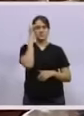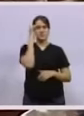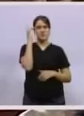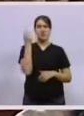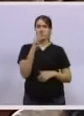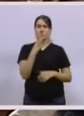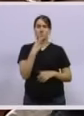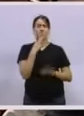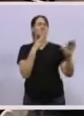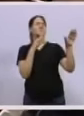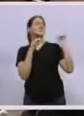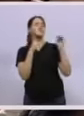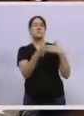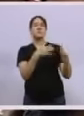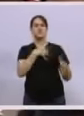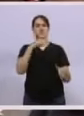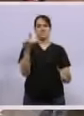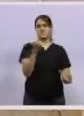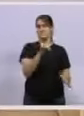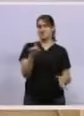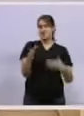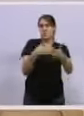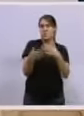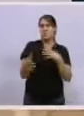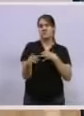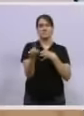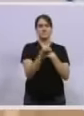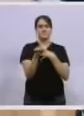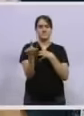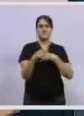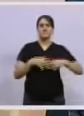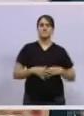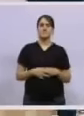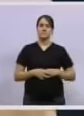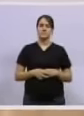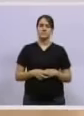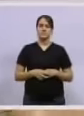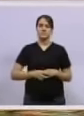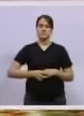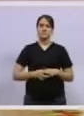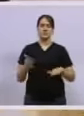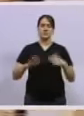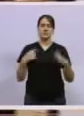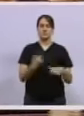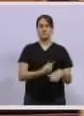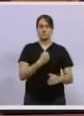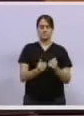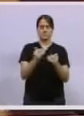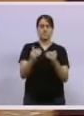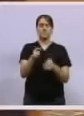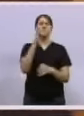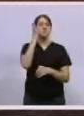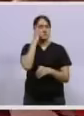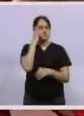coisinha. Não, coisinha não. E às vezes o nosso processo é assim. Você sabe o quanto que o